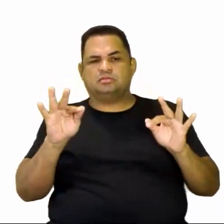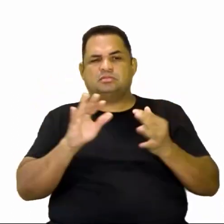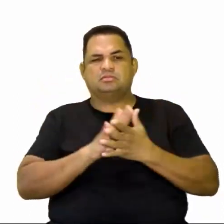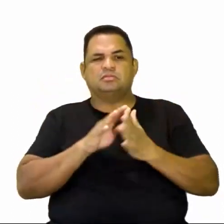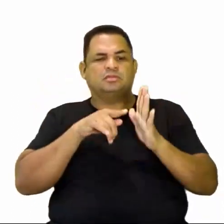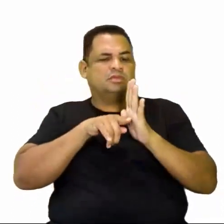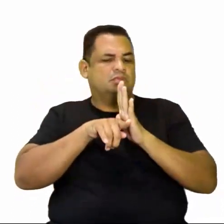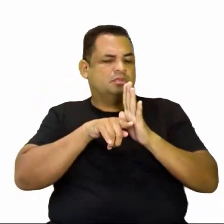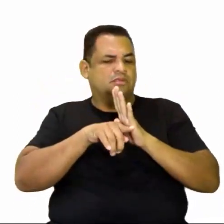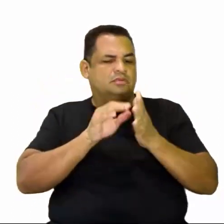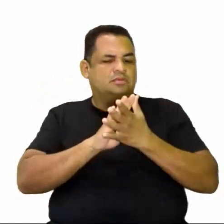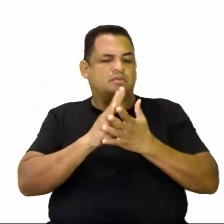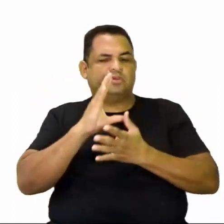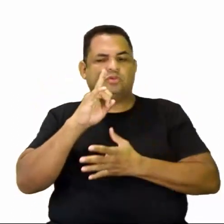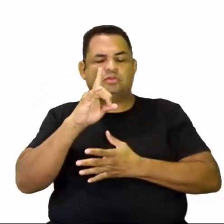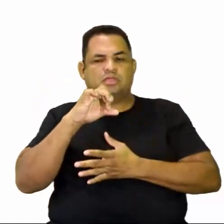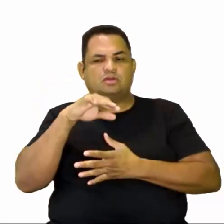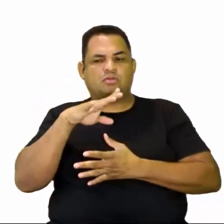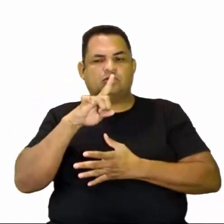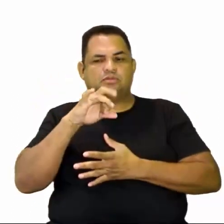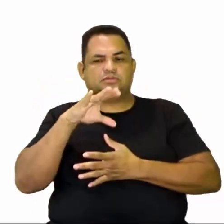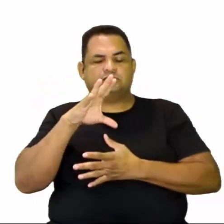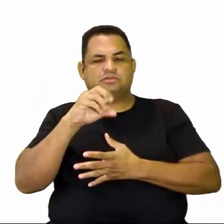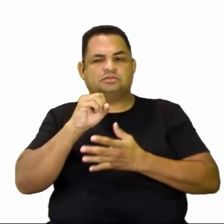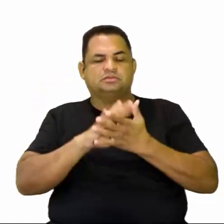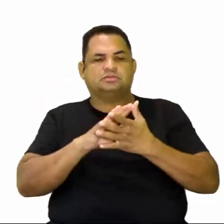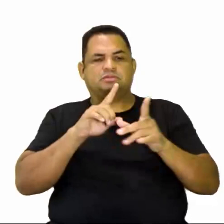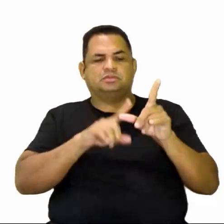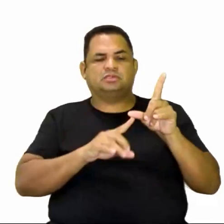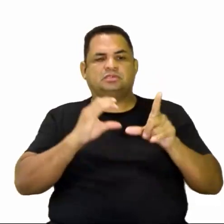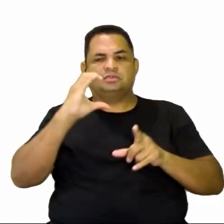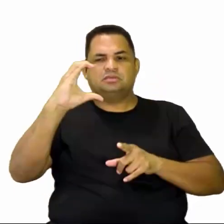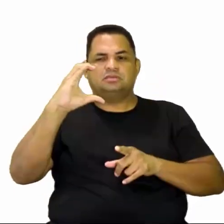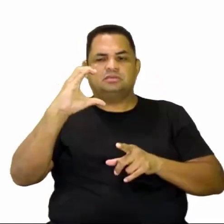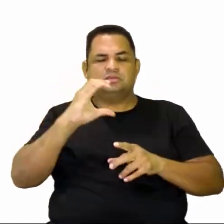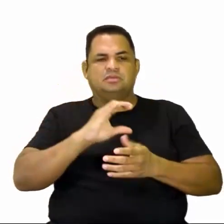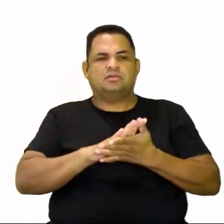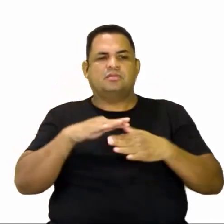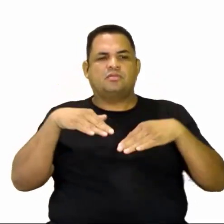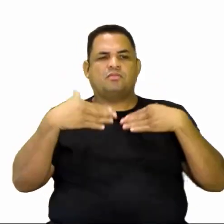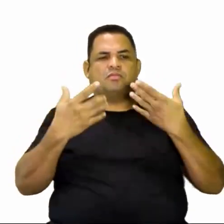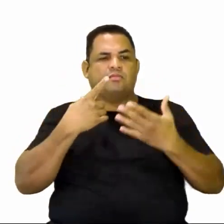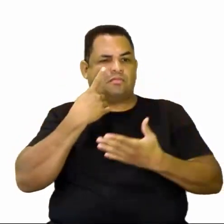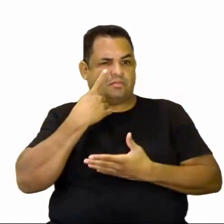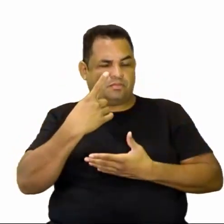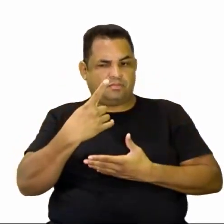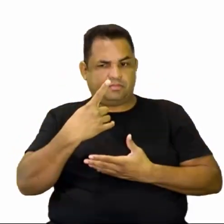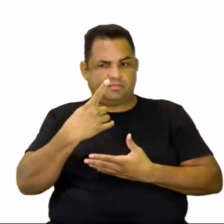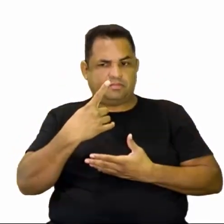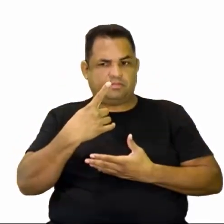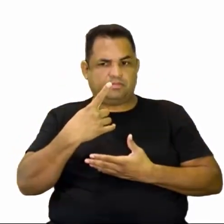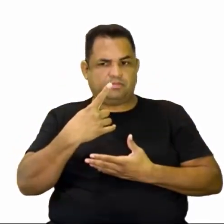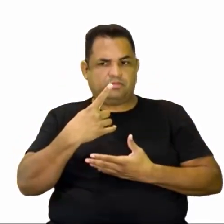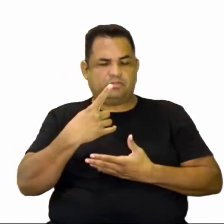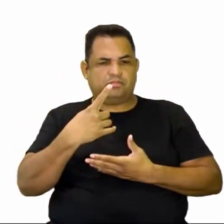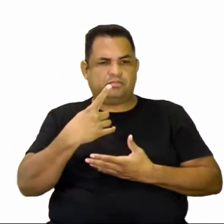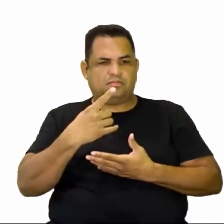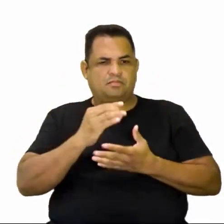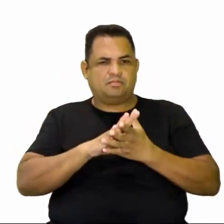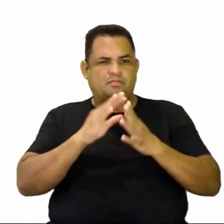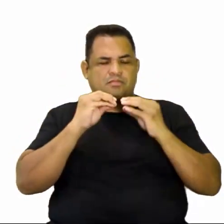de análise ou decomposição. E na letra C, quando eu observo